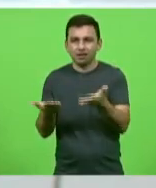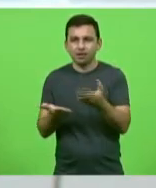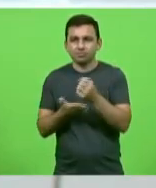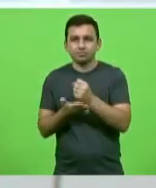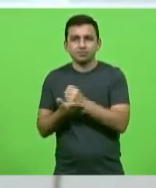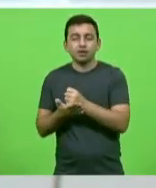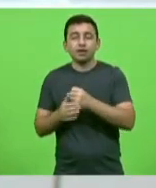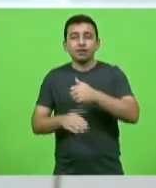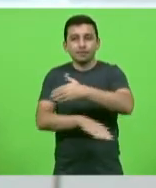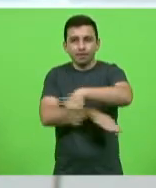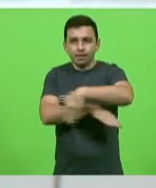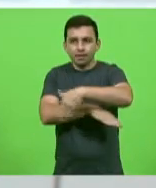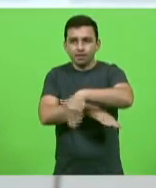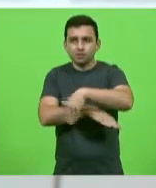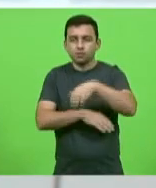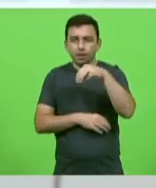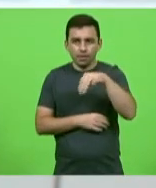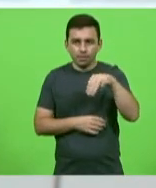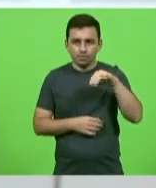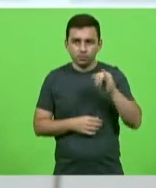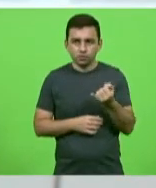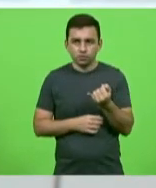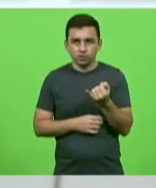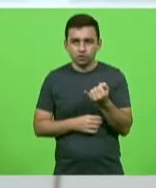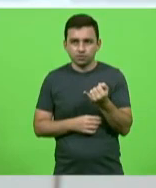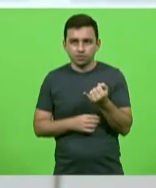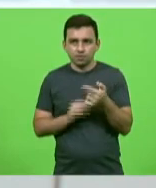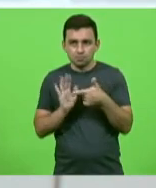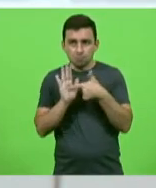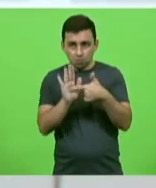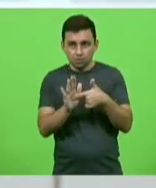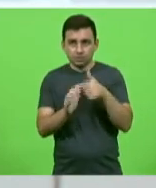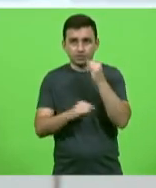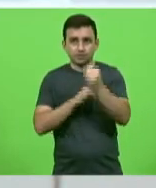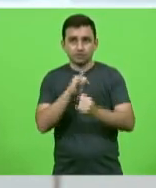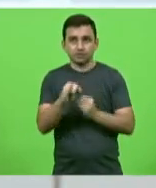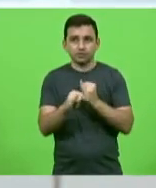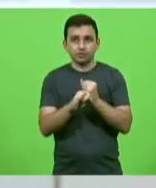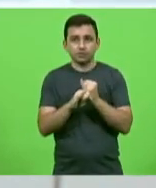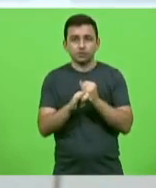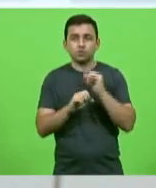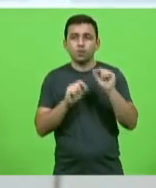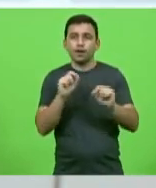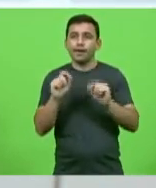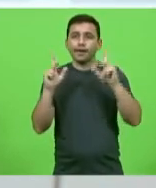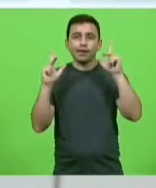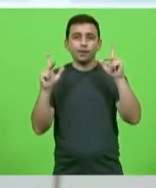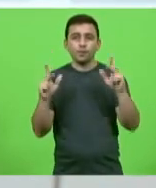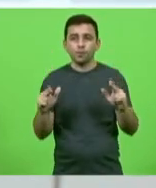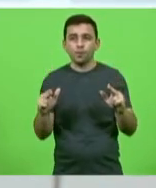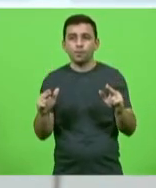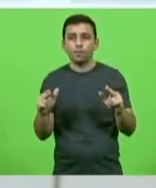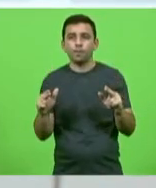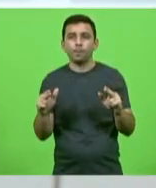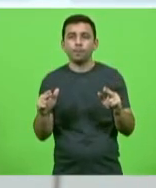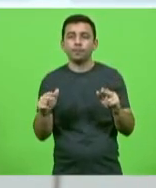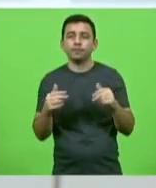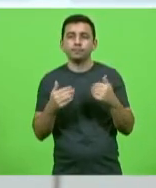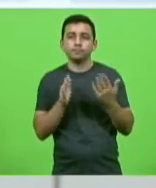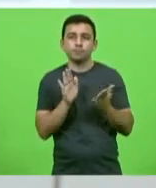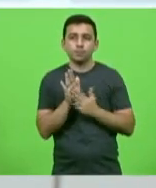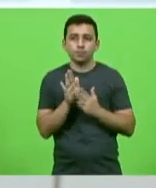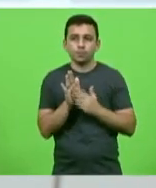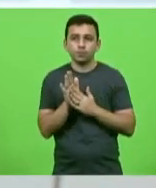da mmj indicado na sua página na internet era o mesmo do mencionado na